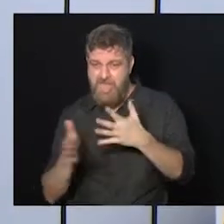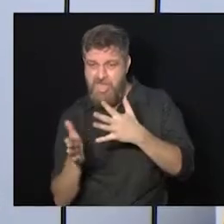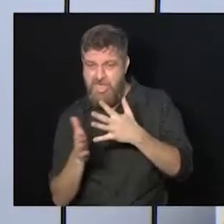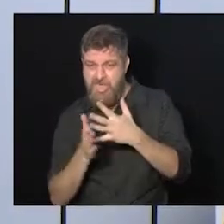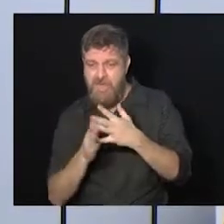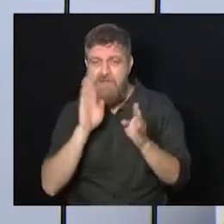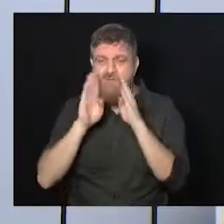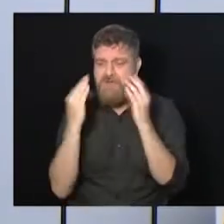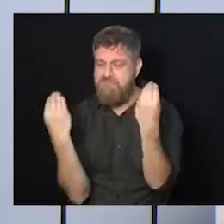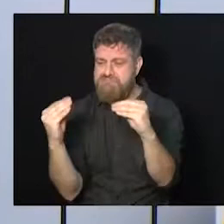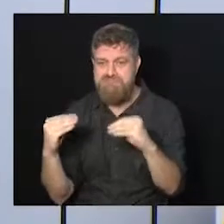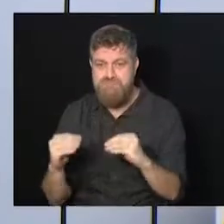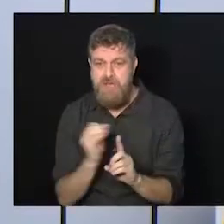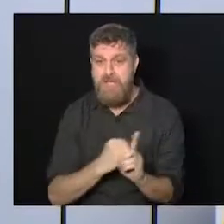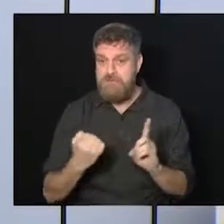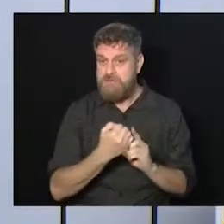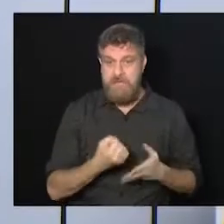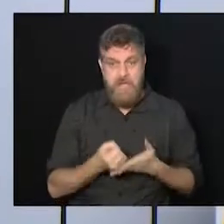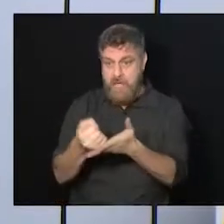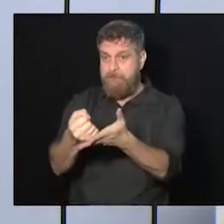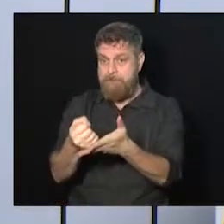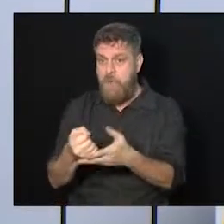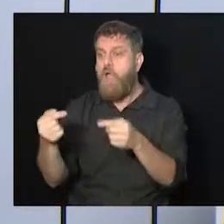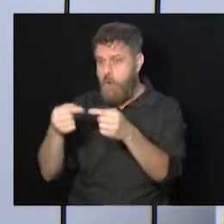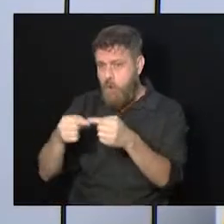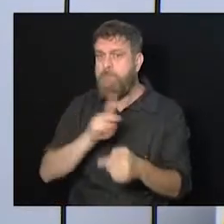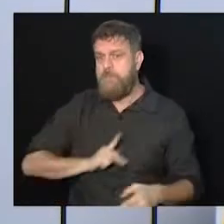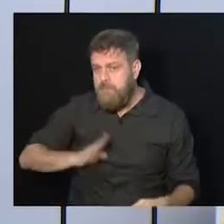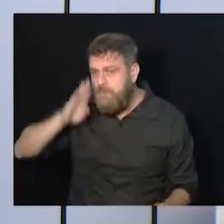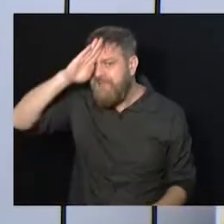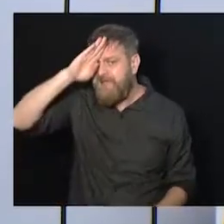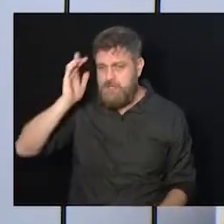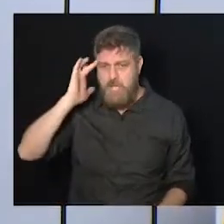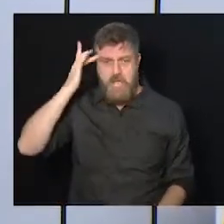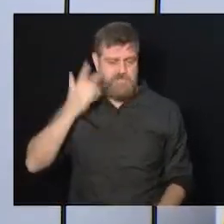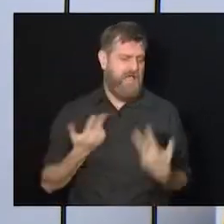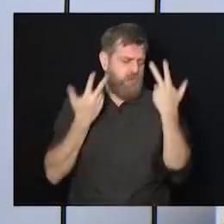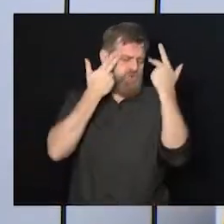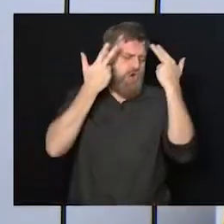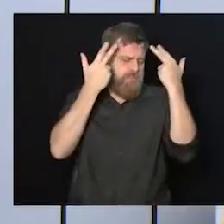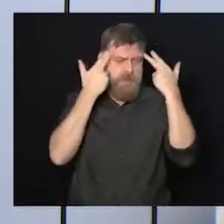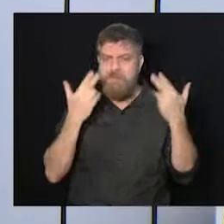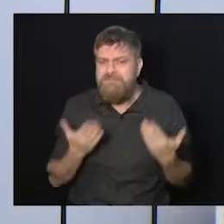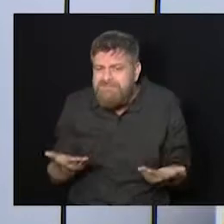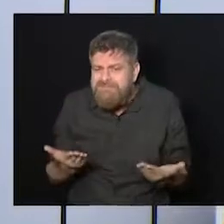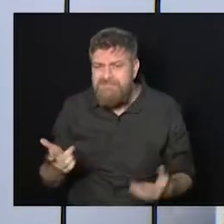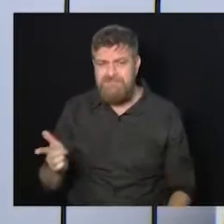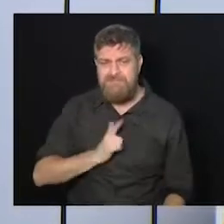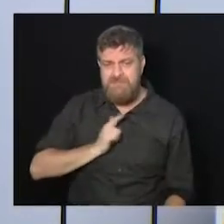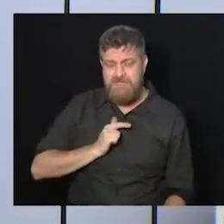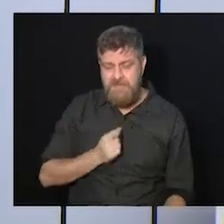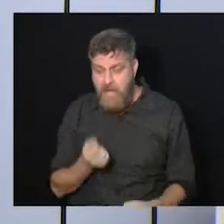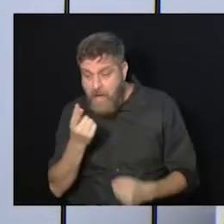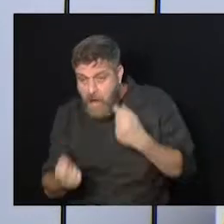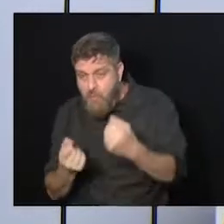parte da sociedade apoia isso, apoia essa fala do presidente e acha que isso que está acontecendo é natural. Talvez uma parcela das